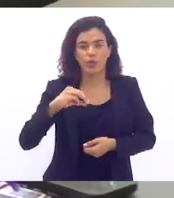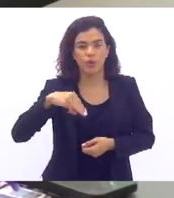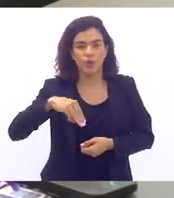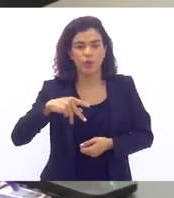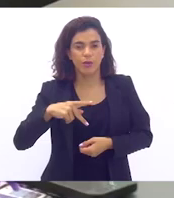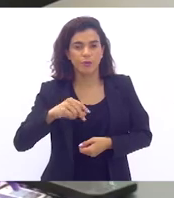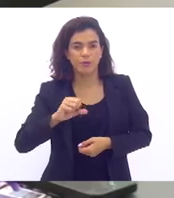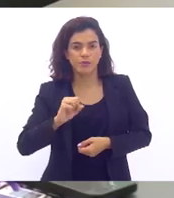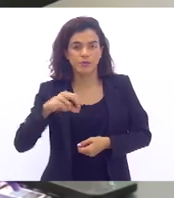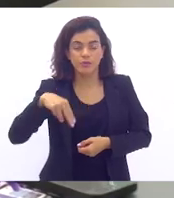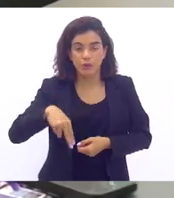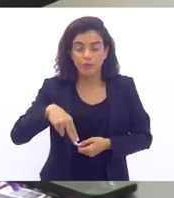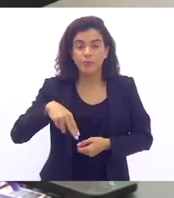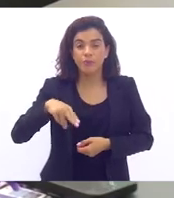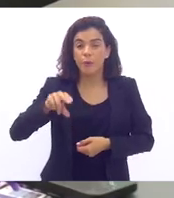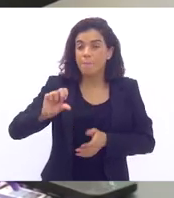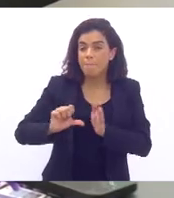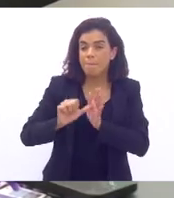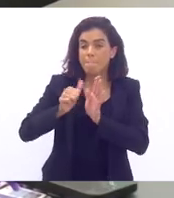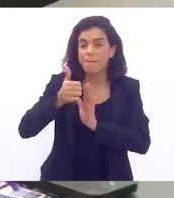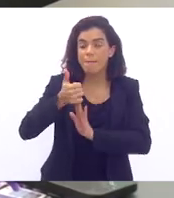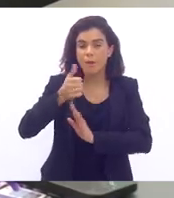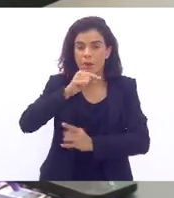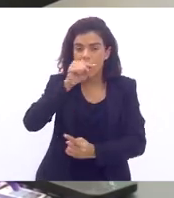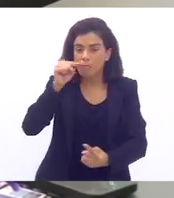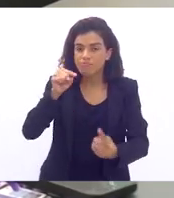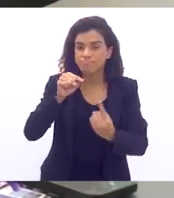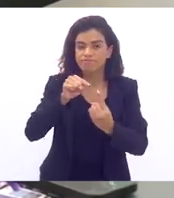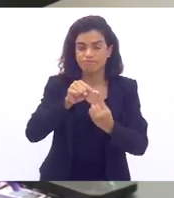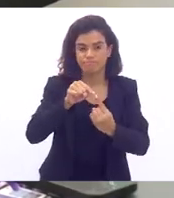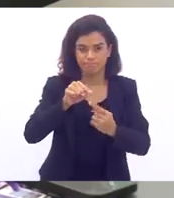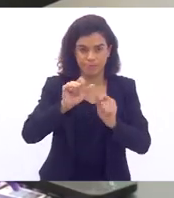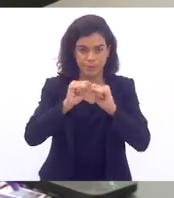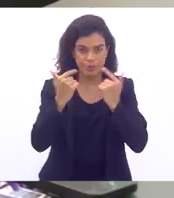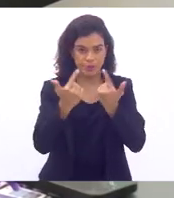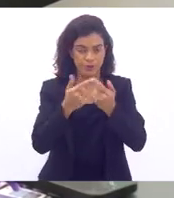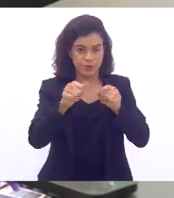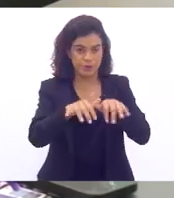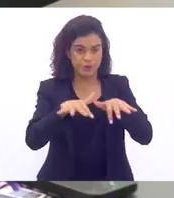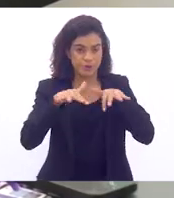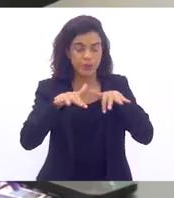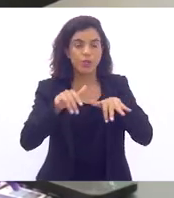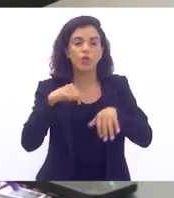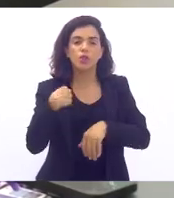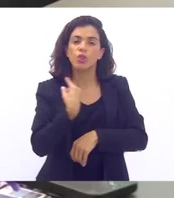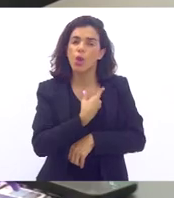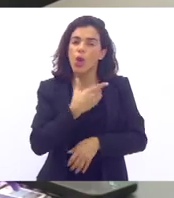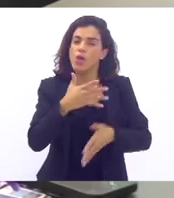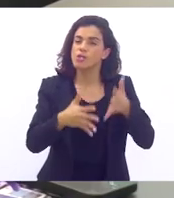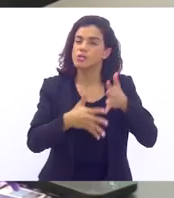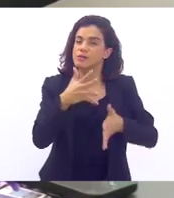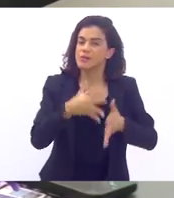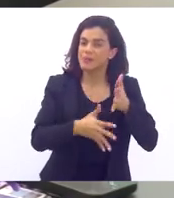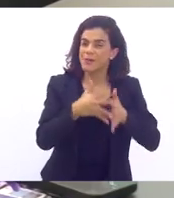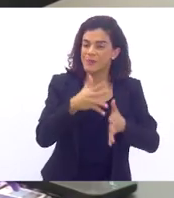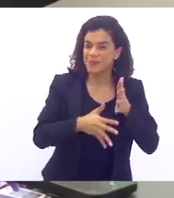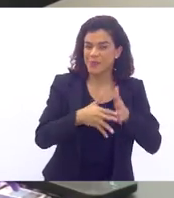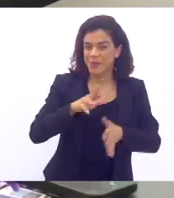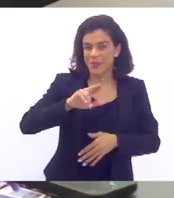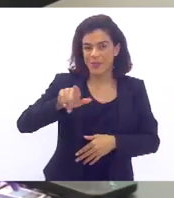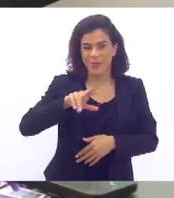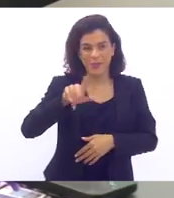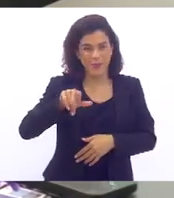morte do Parlamento e muitas vezes muitos de nós nos confundimos não é